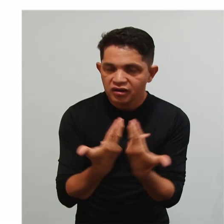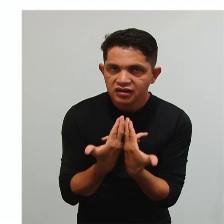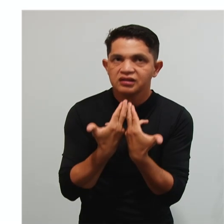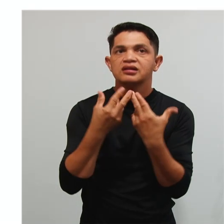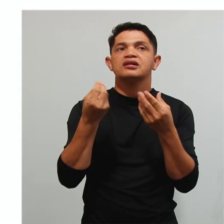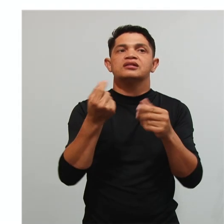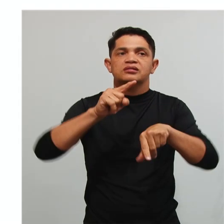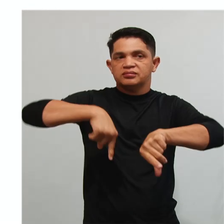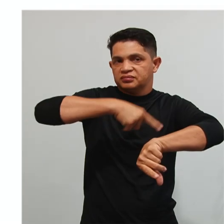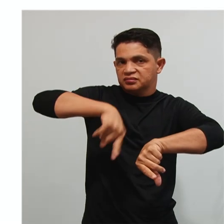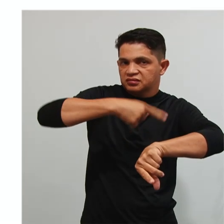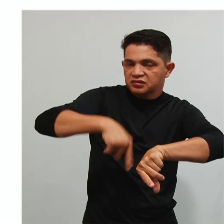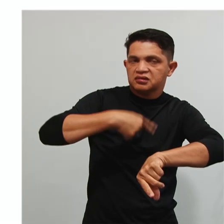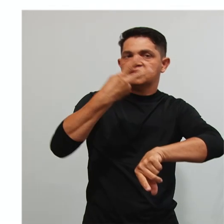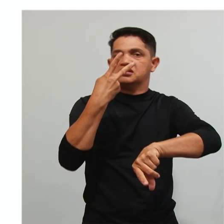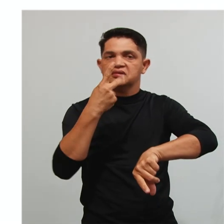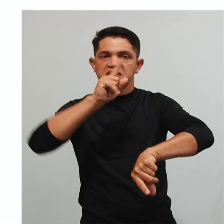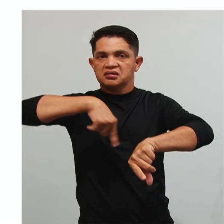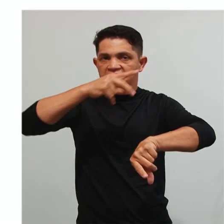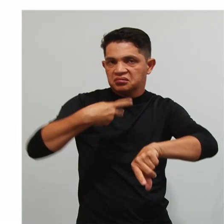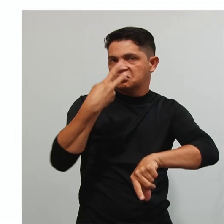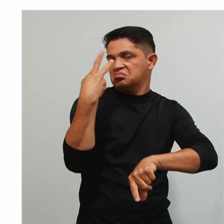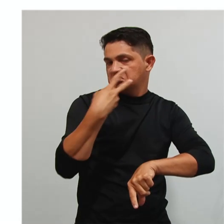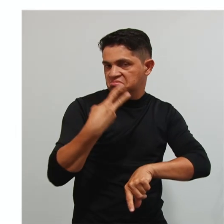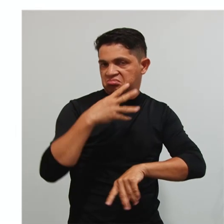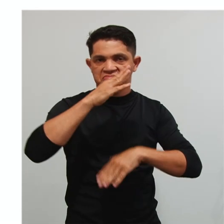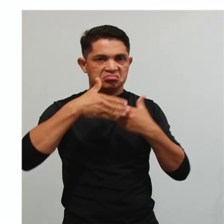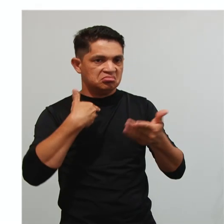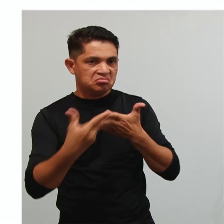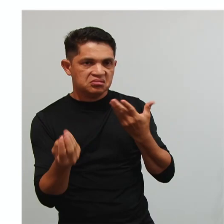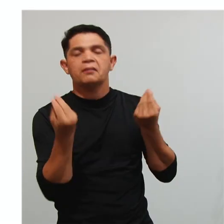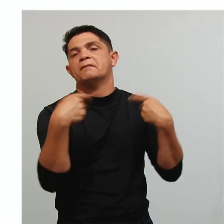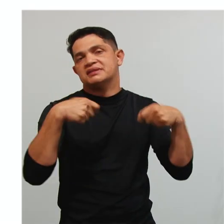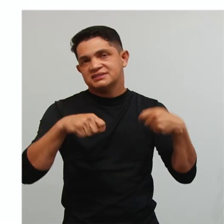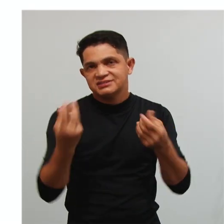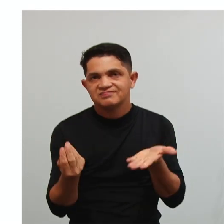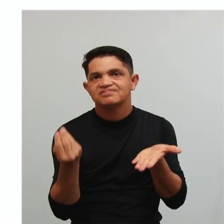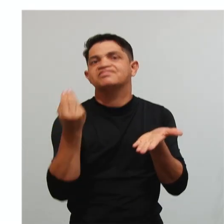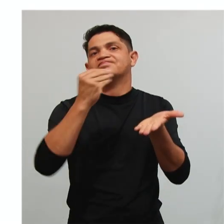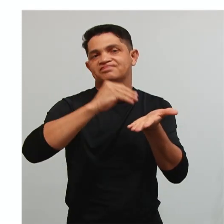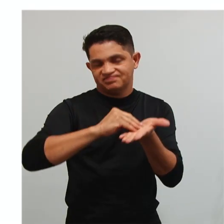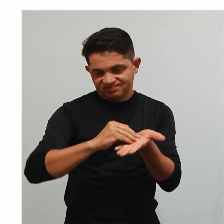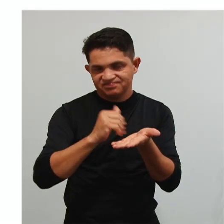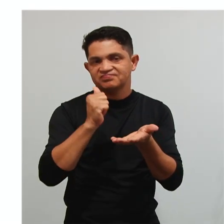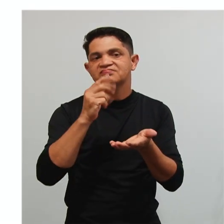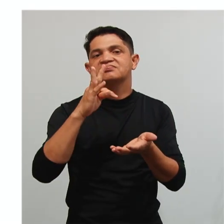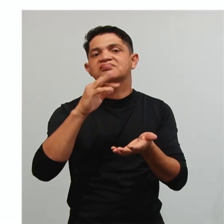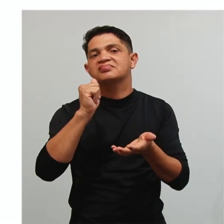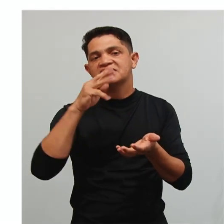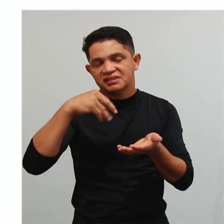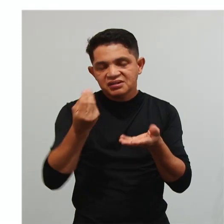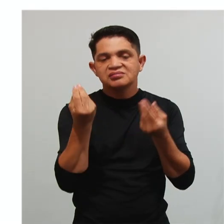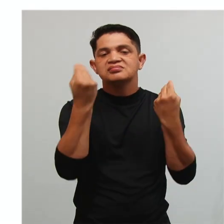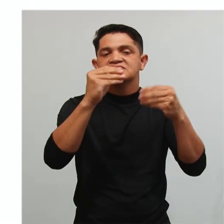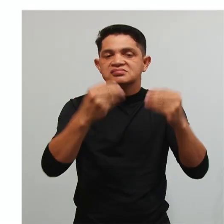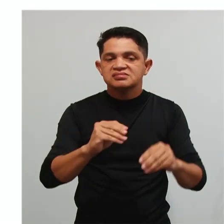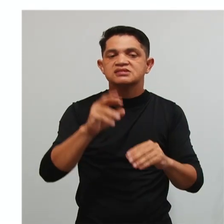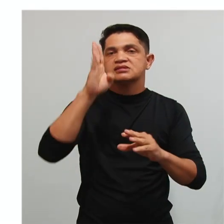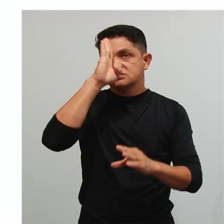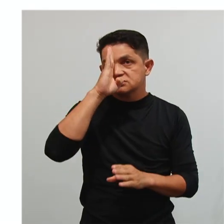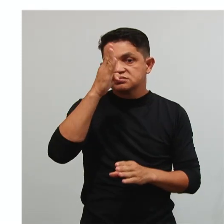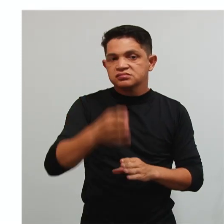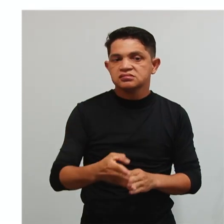hora de duração, 2 horas de duração, você não vai poder colocar tudo na ata, né? Você vai selecionar